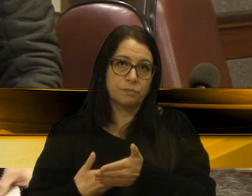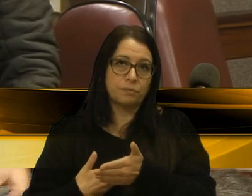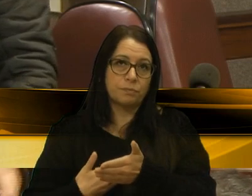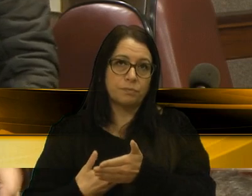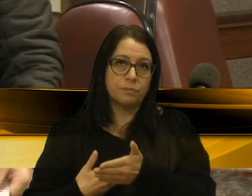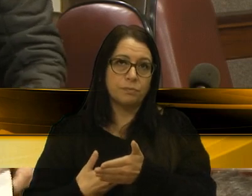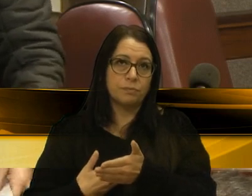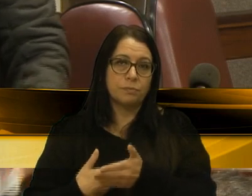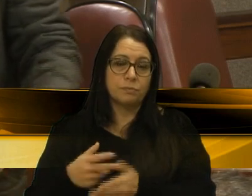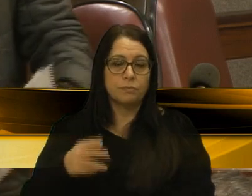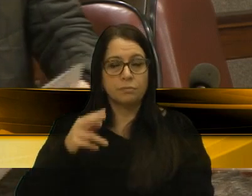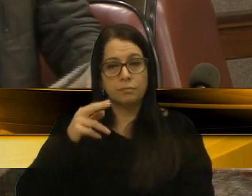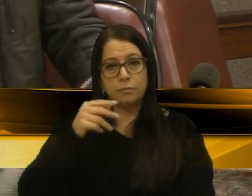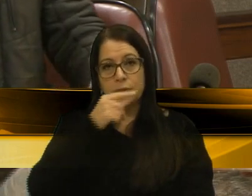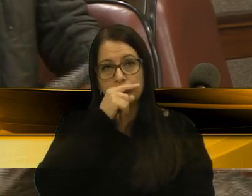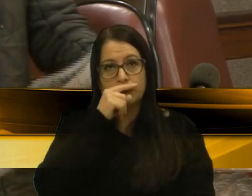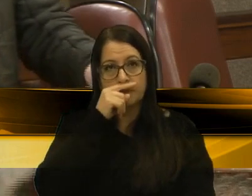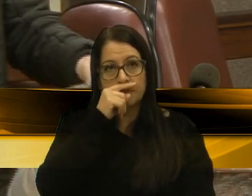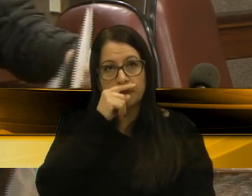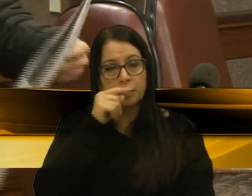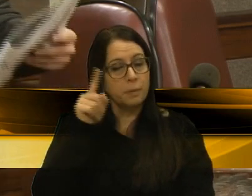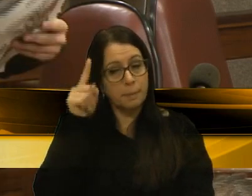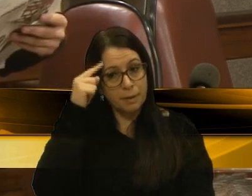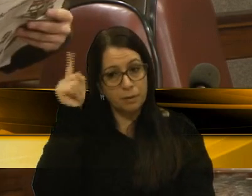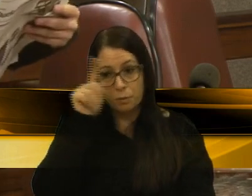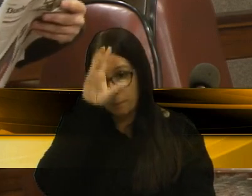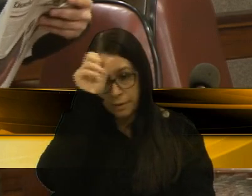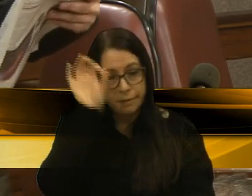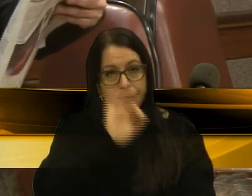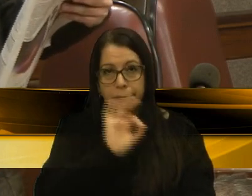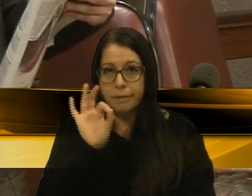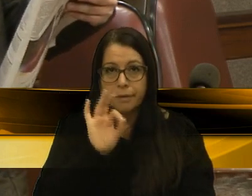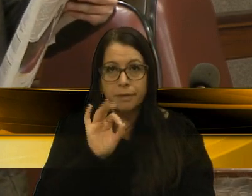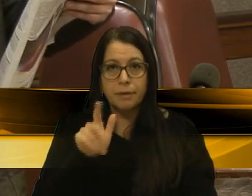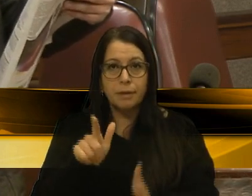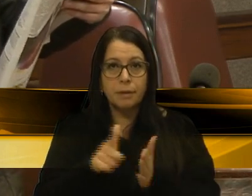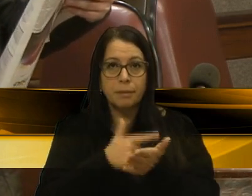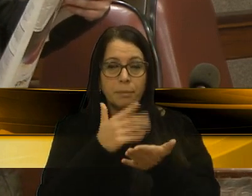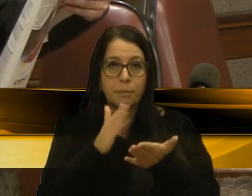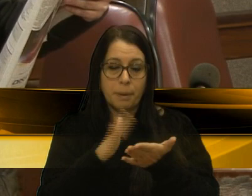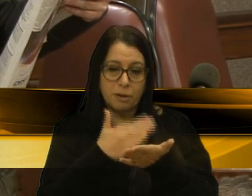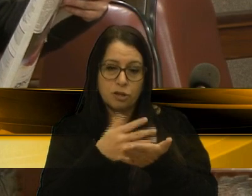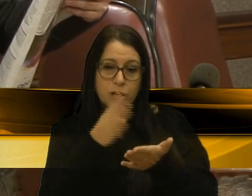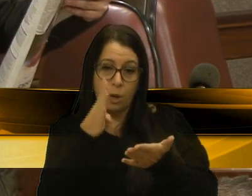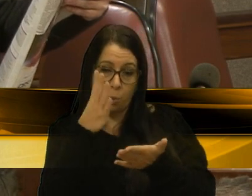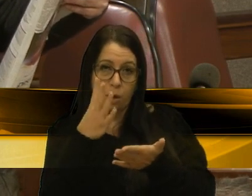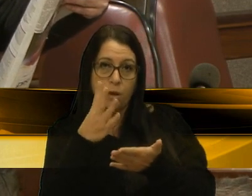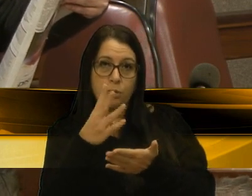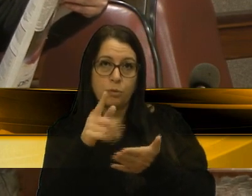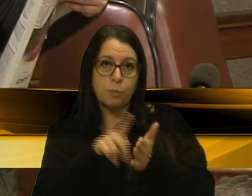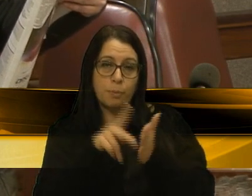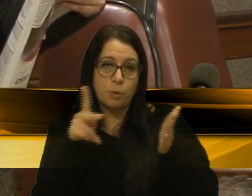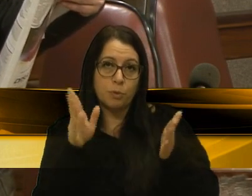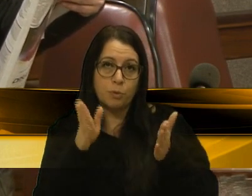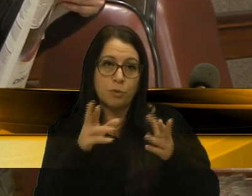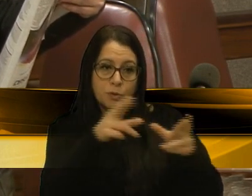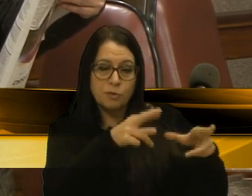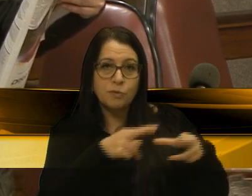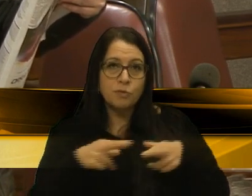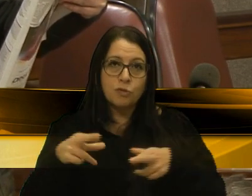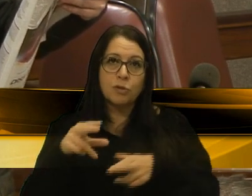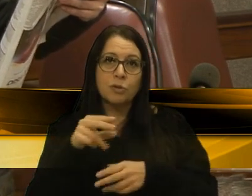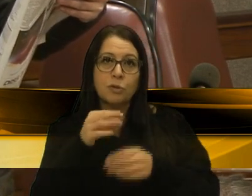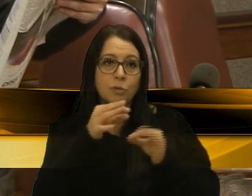prefeito Sartori. Mas daí parece que não aprendeu nada. A página 4 do Jornal Pioneiro de hoje, região